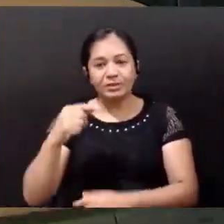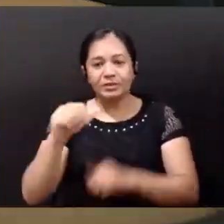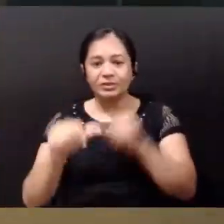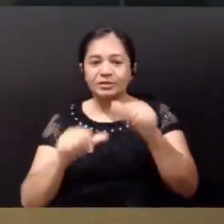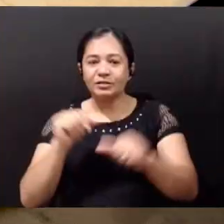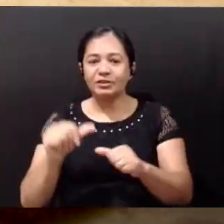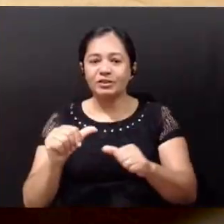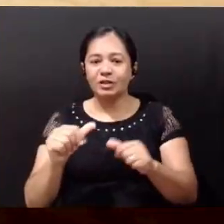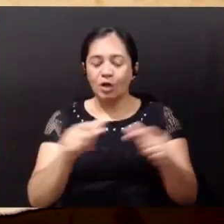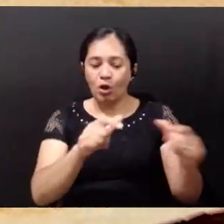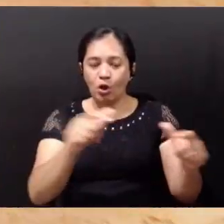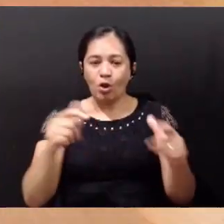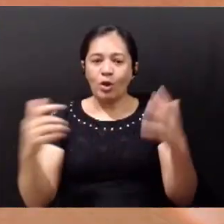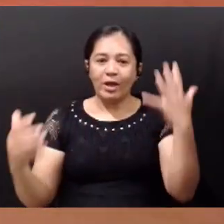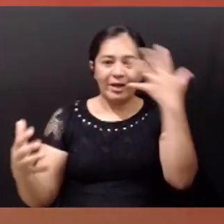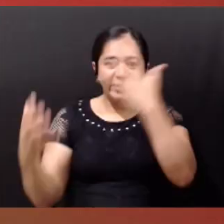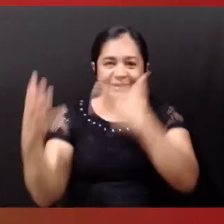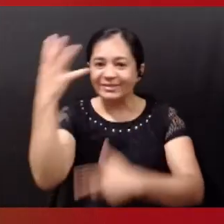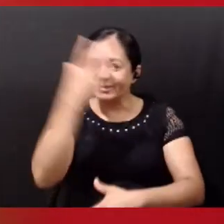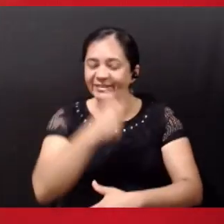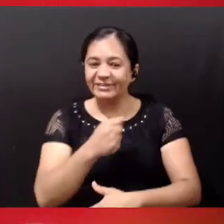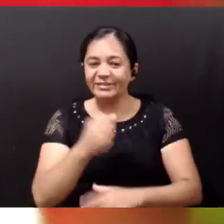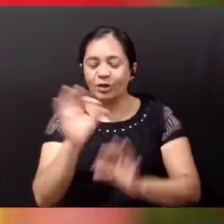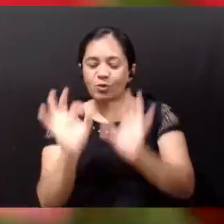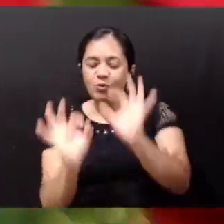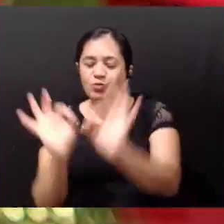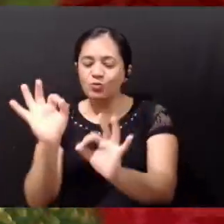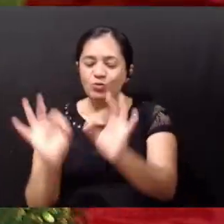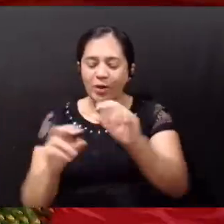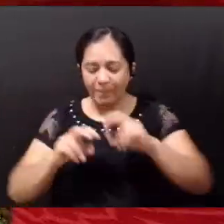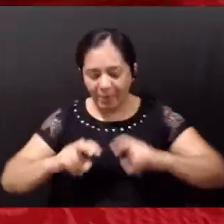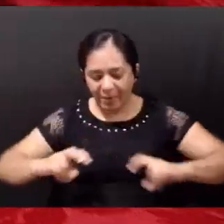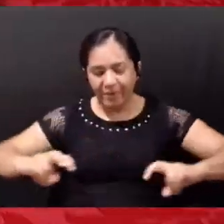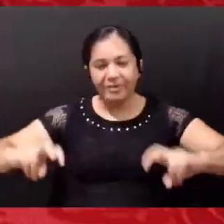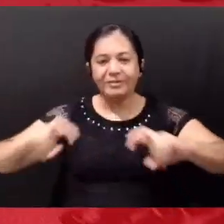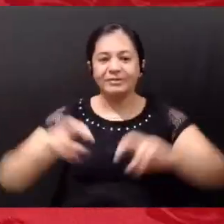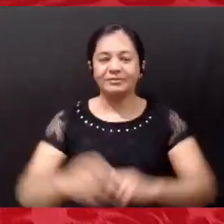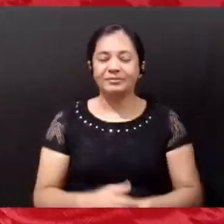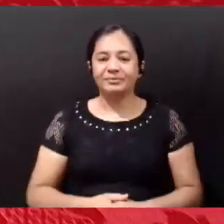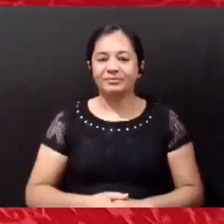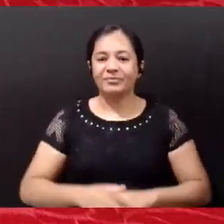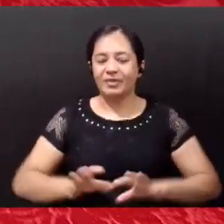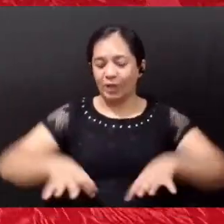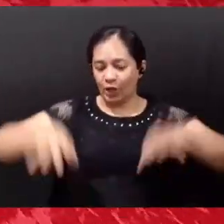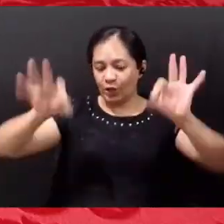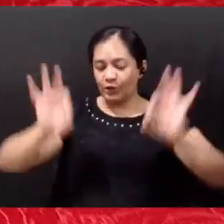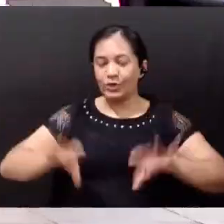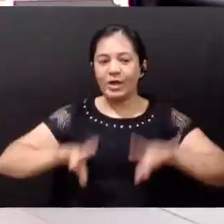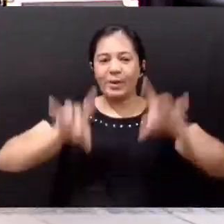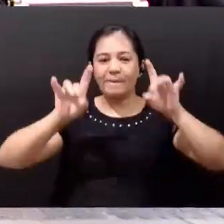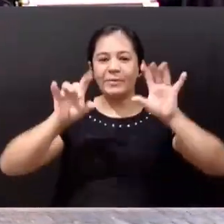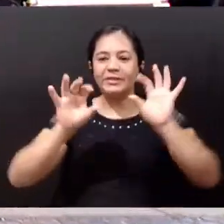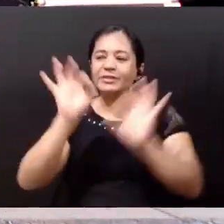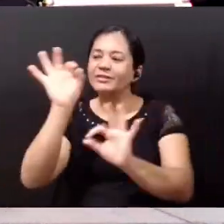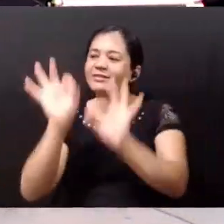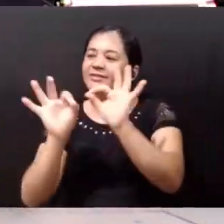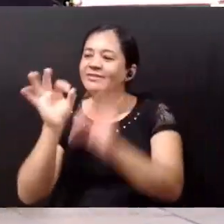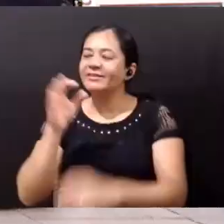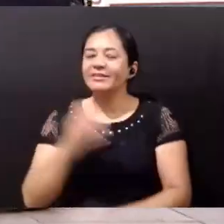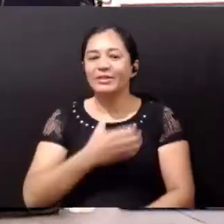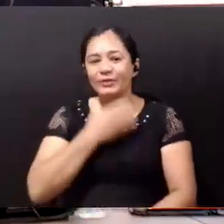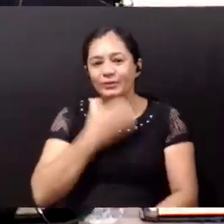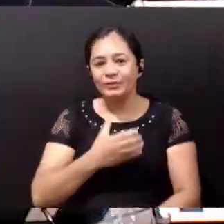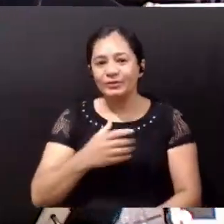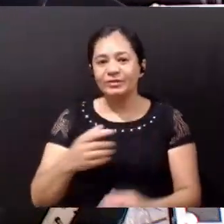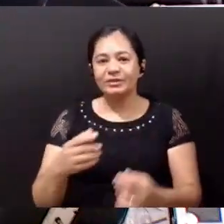salão de festa com a montagem das mesas. Toalhas especiais e uma decoração natalina. Os músicos criam